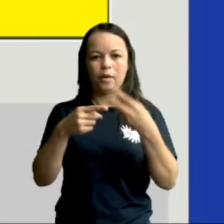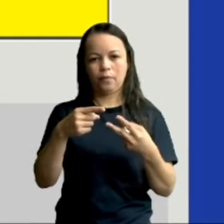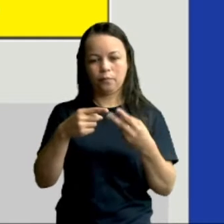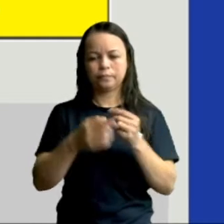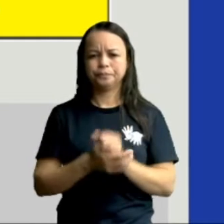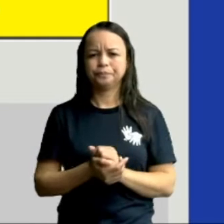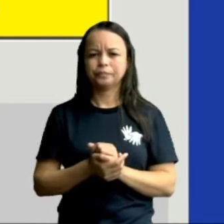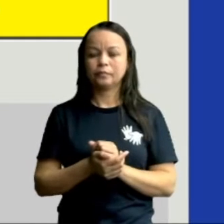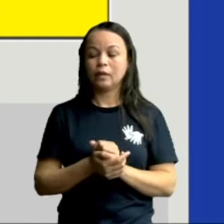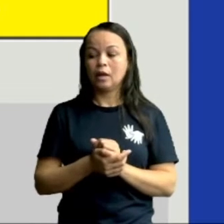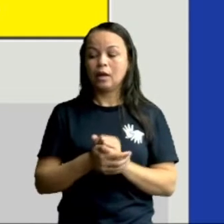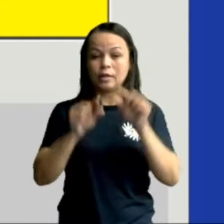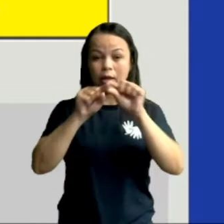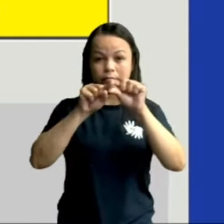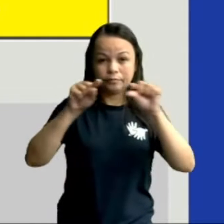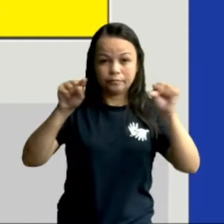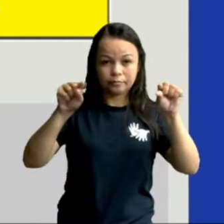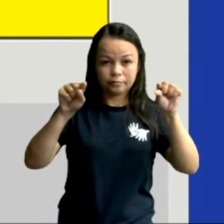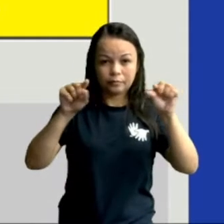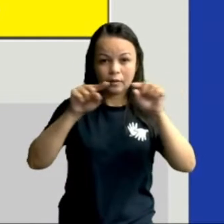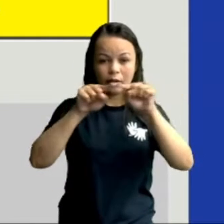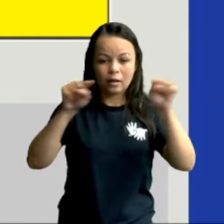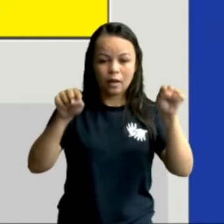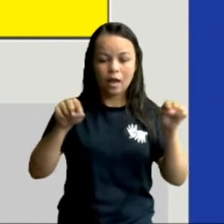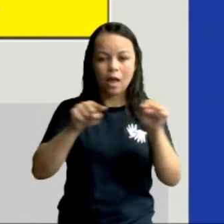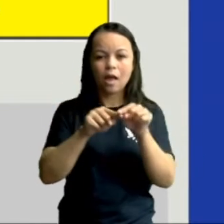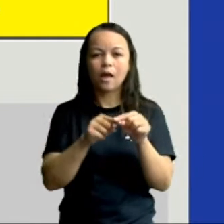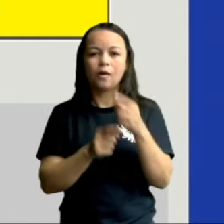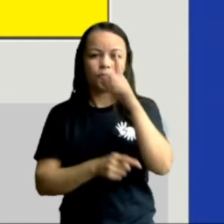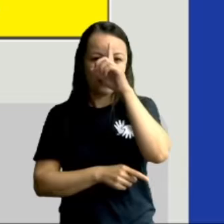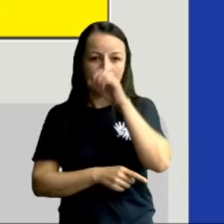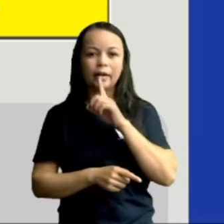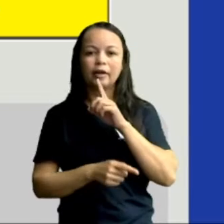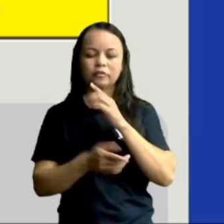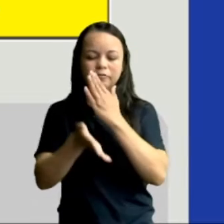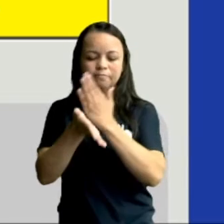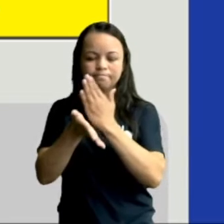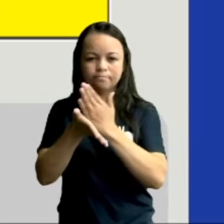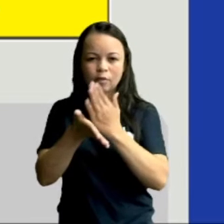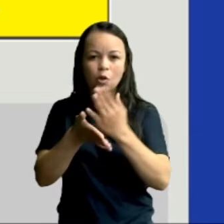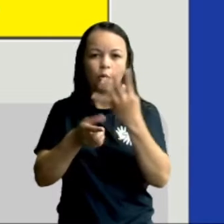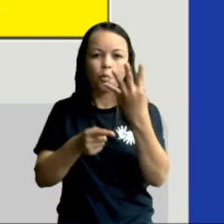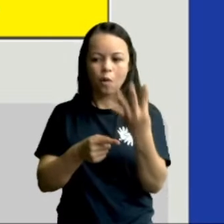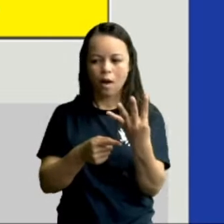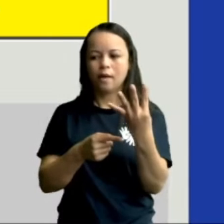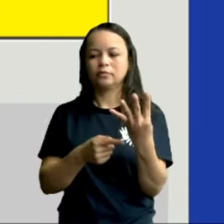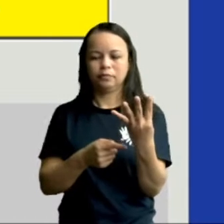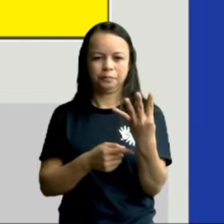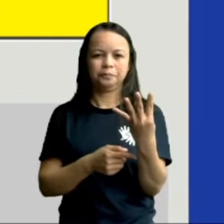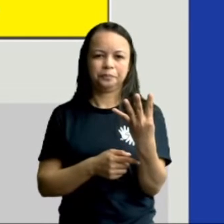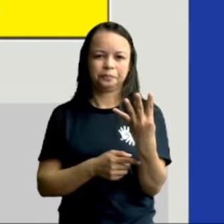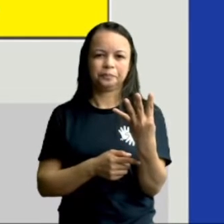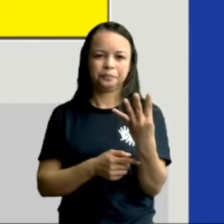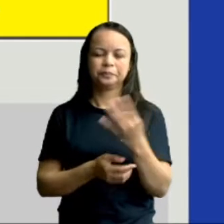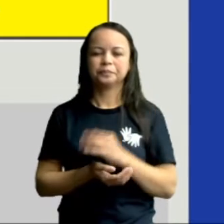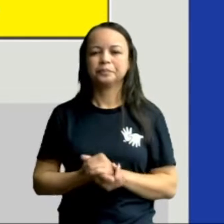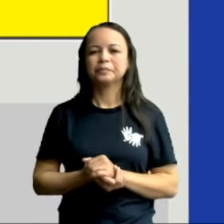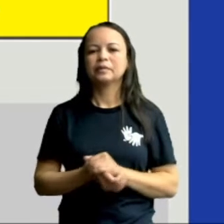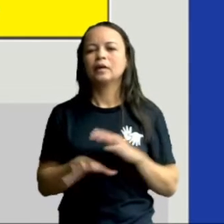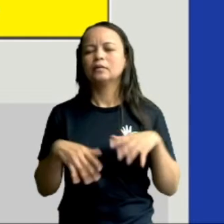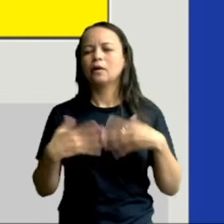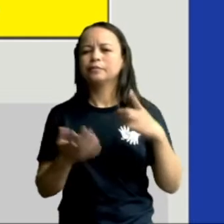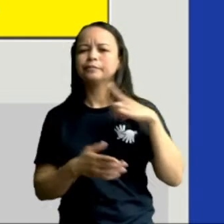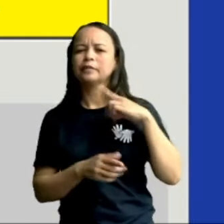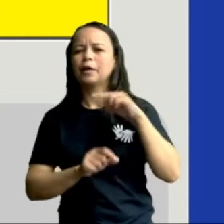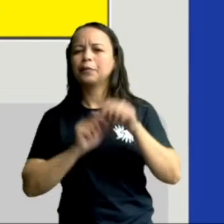aí, na de baixo, o amarelo, foram divididas em 4 pedaços, né? Aí a parte do inteiro dividimos em 4 pedaços. Então, a gente